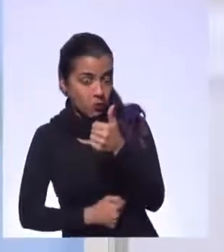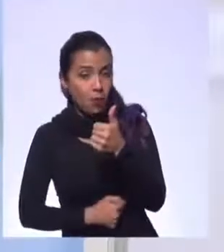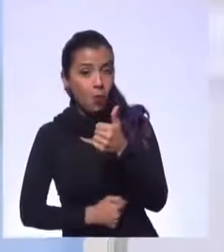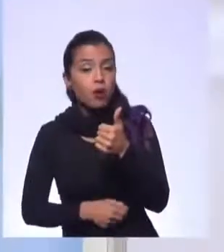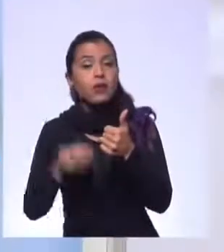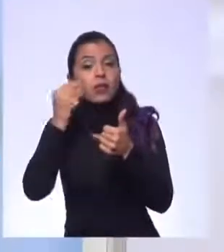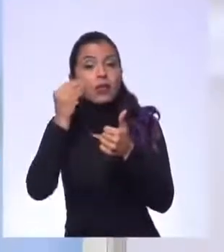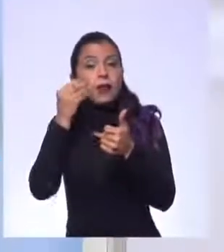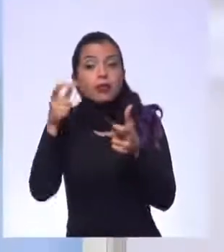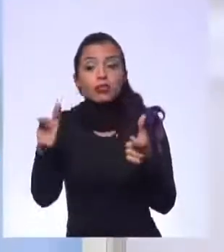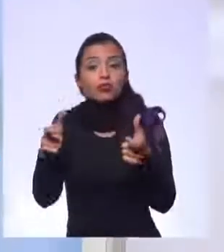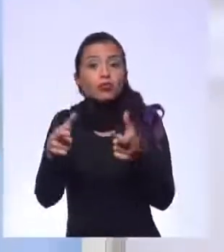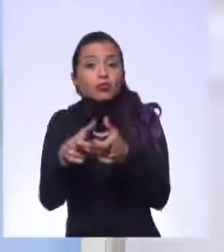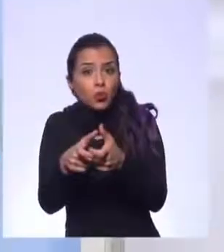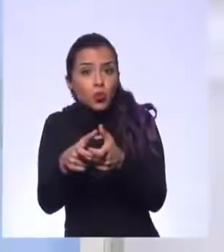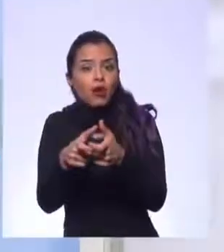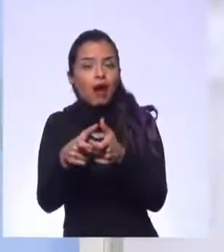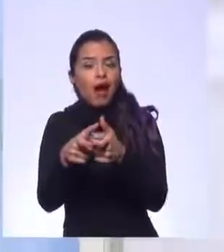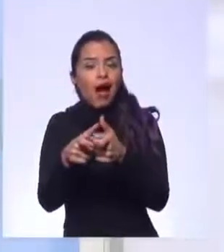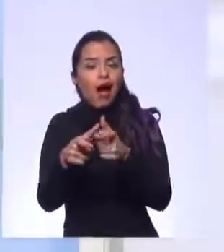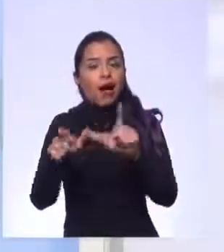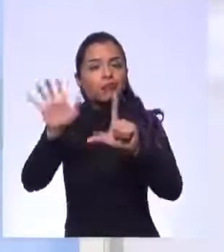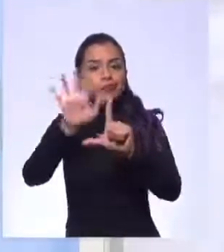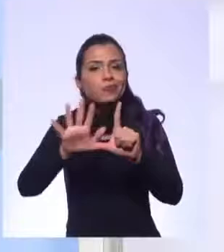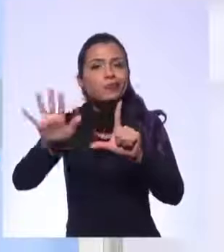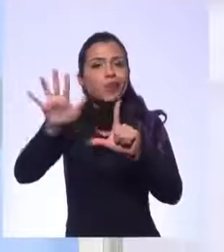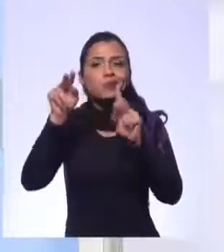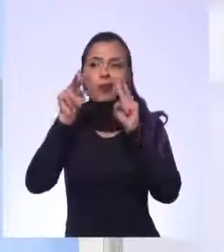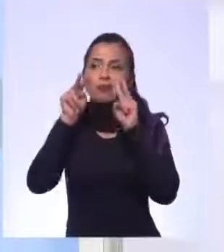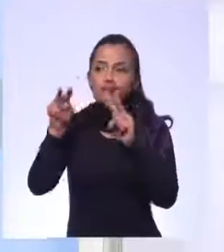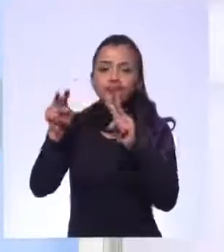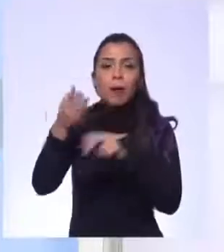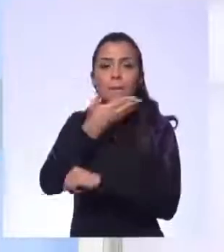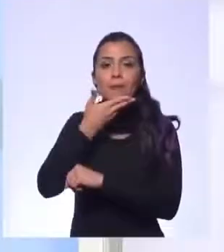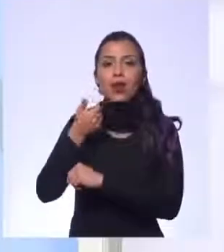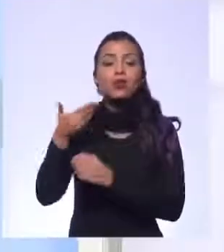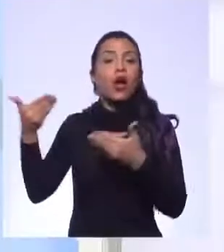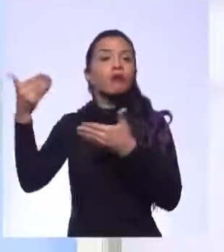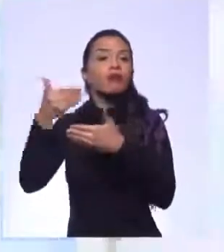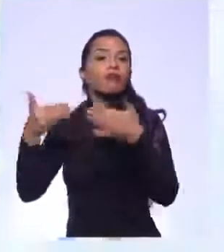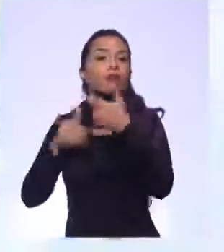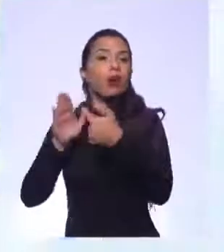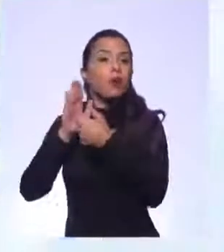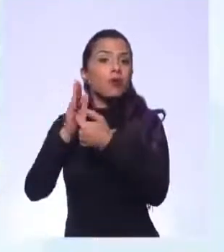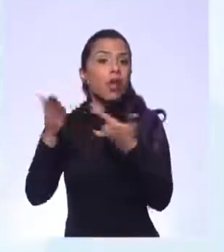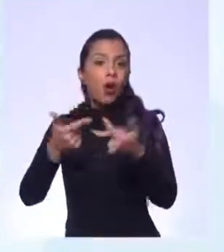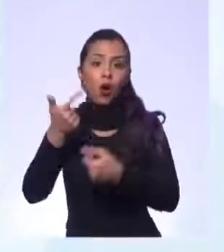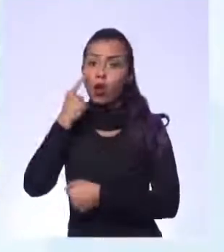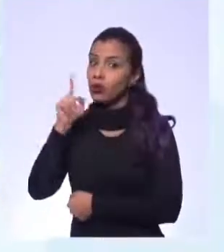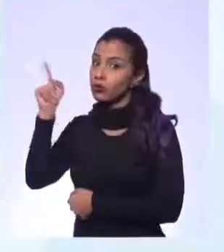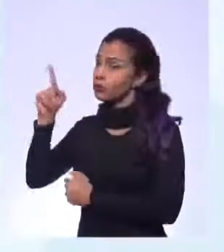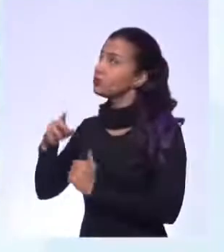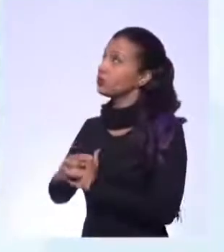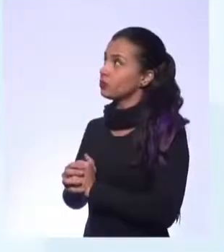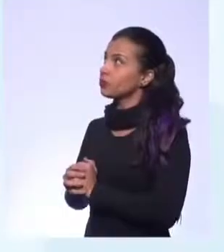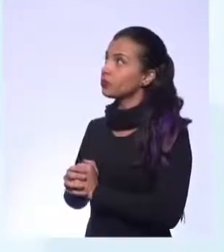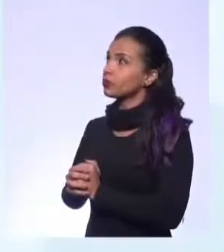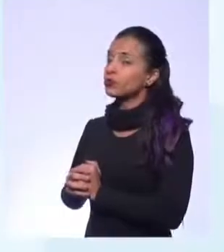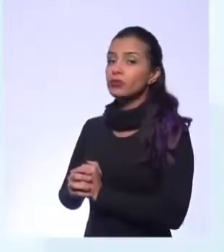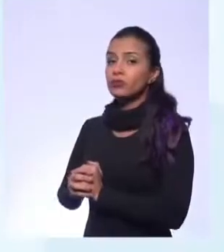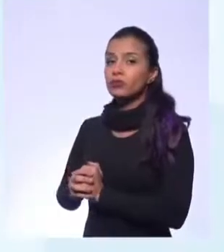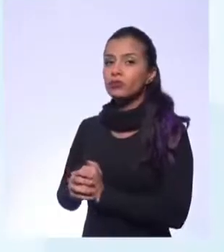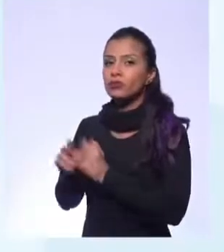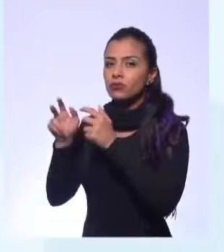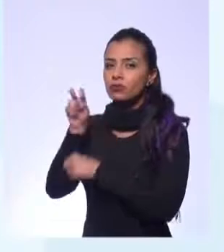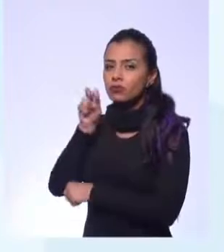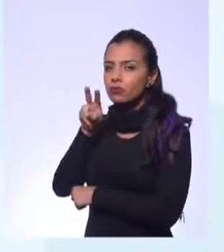Diminuir um pouquinho as imagens para ficar um pouco mais visível. Então, ele vai ali para a tela, ok? Pode pôr, diretor? Nós vamos dar uma